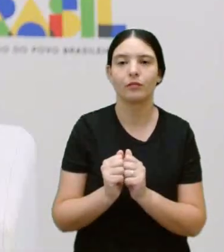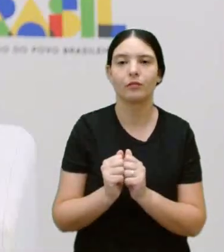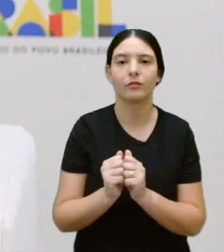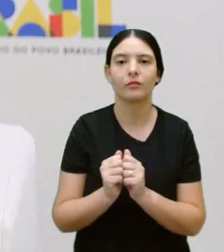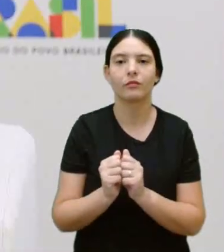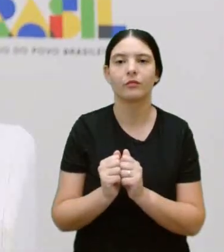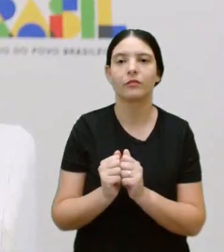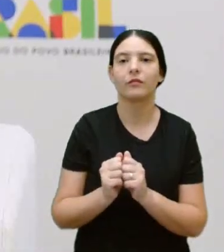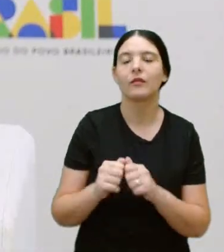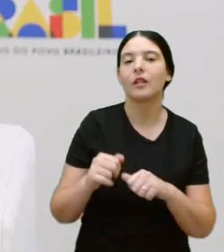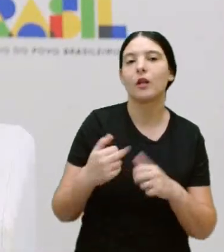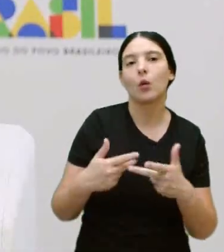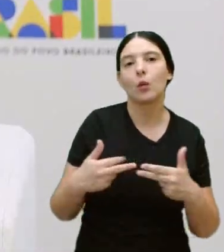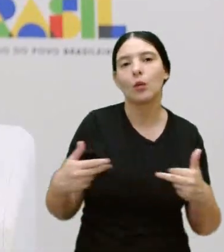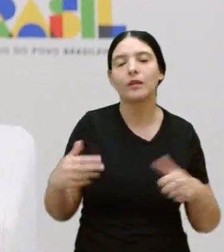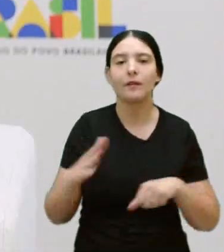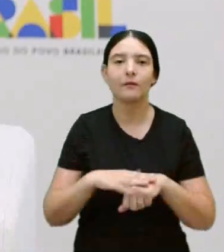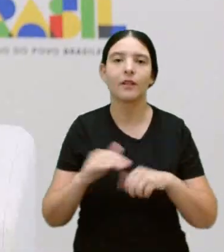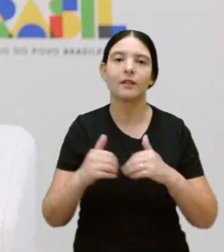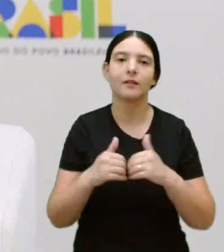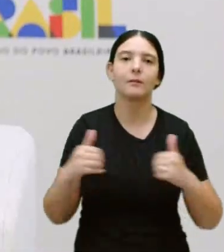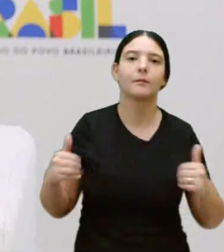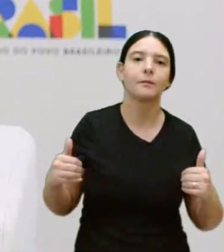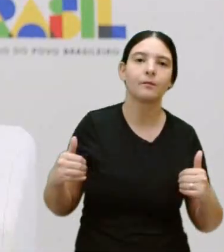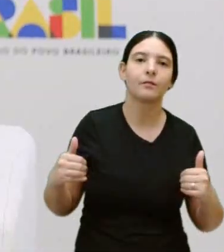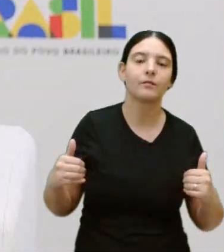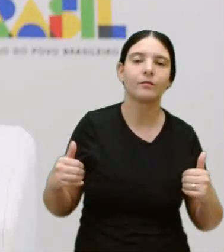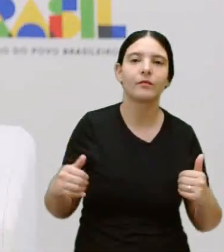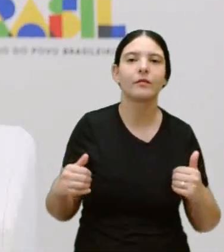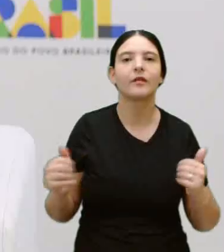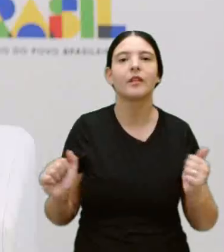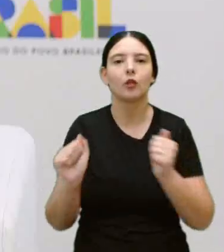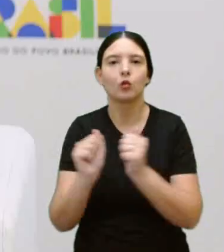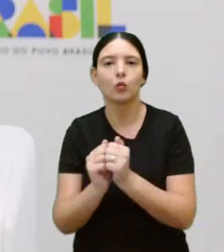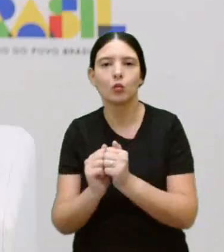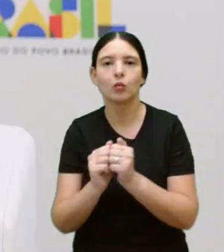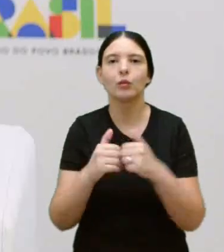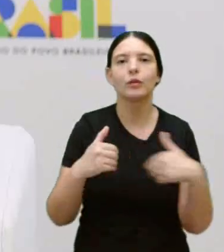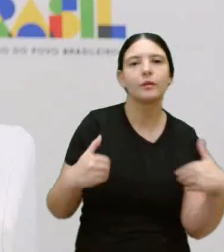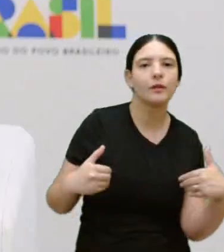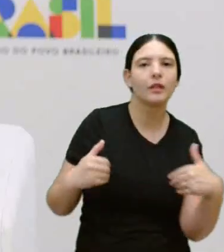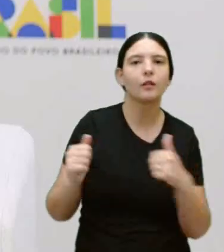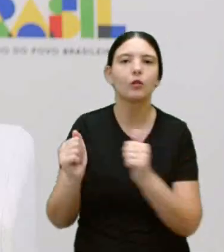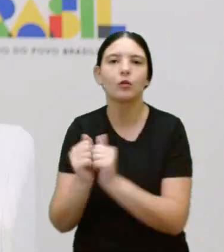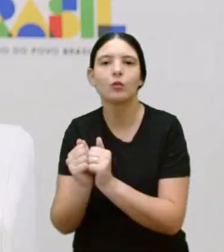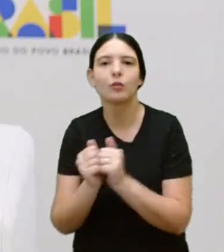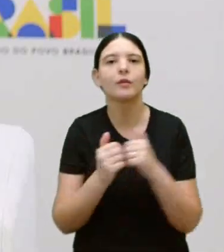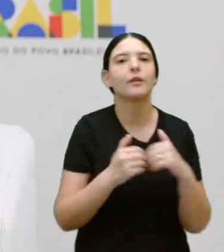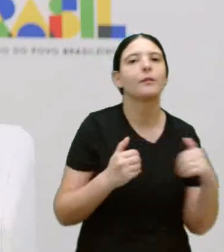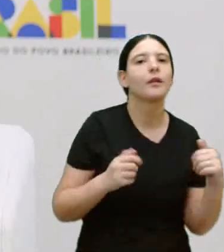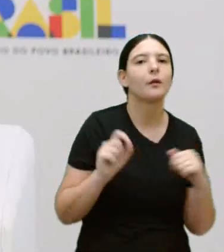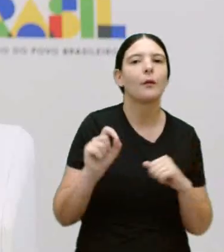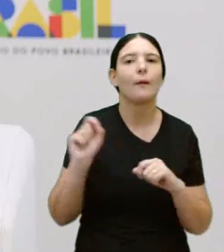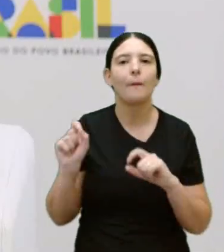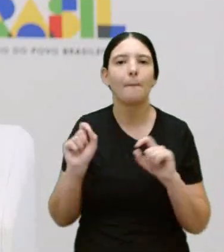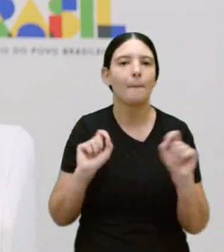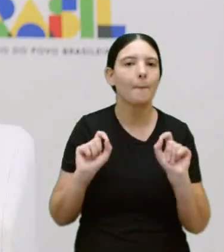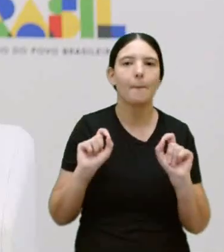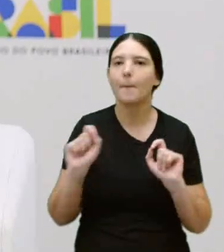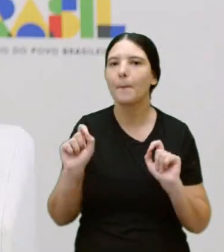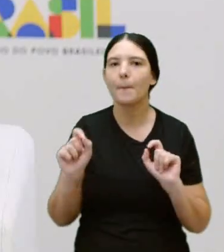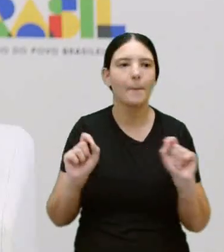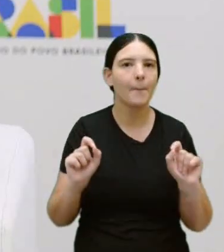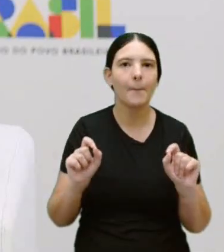Fatores que fazem separar. A gente vai elencando fatores que fazem ficar junto ou separar. Né? Mas pode ser que um fator que faça